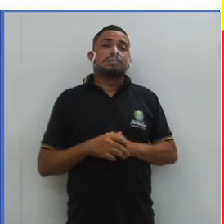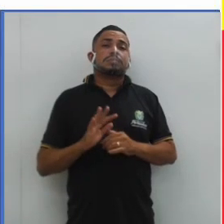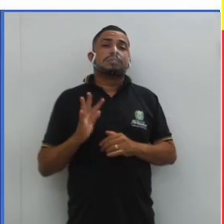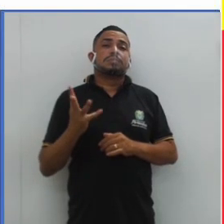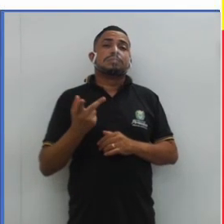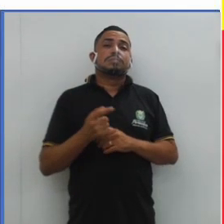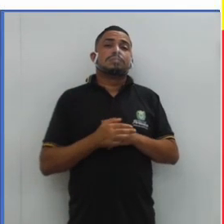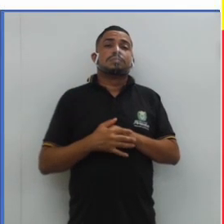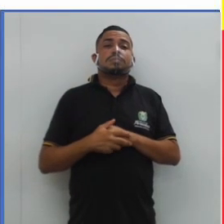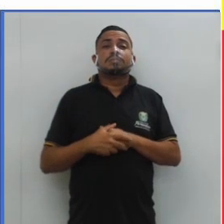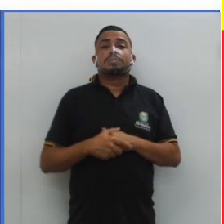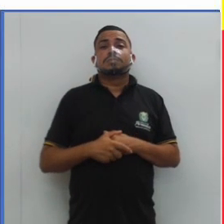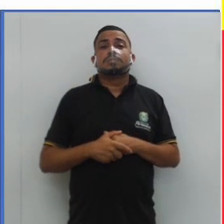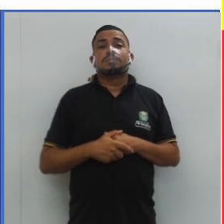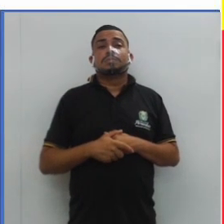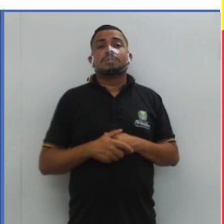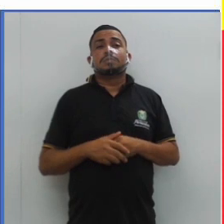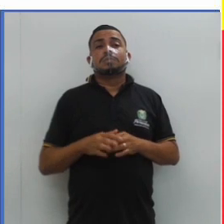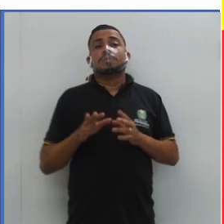conhecido em todo o mundo.